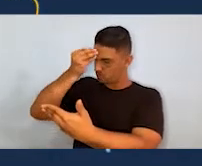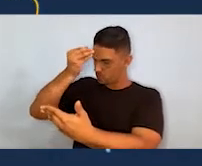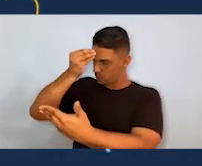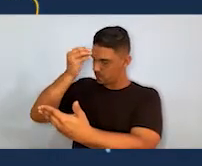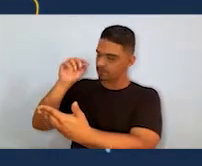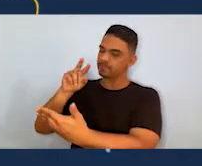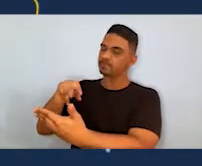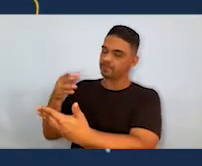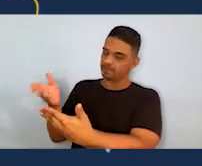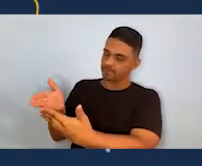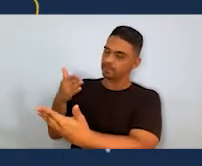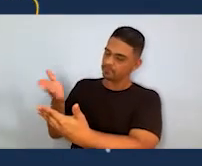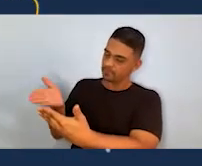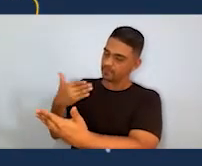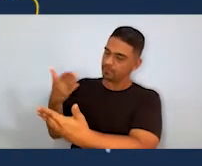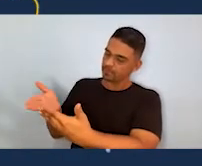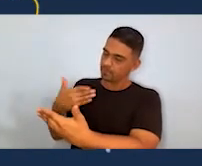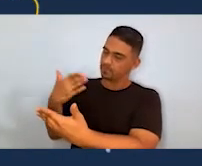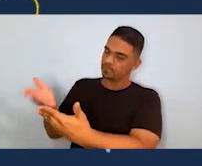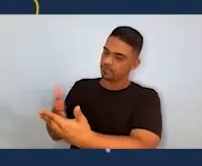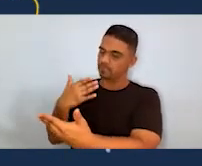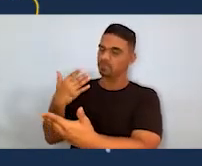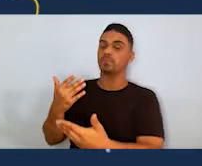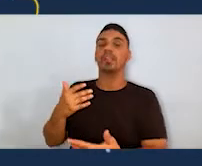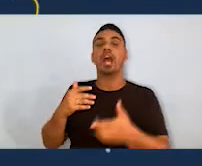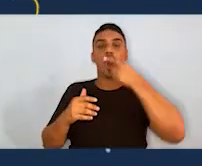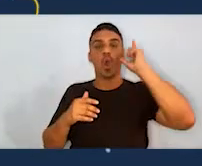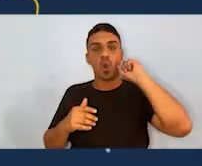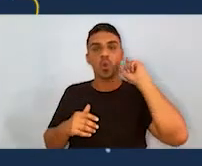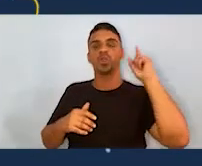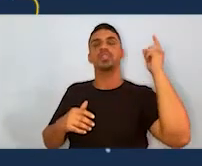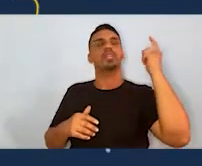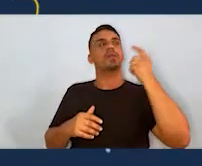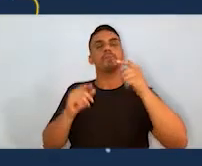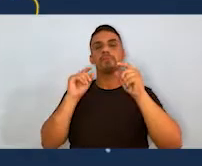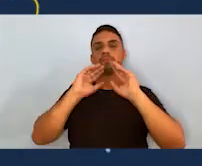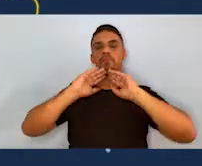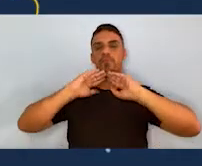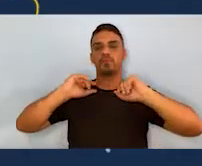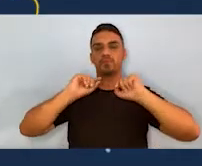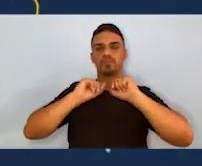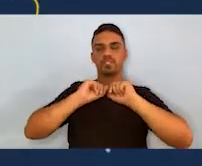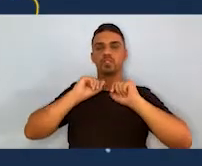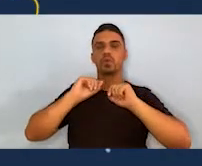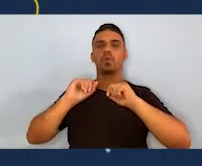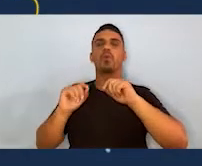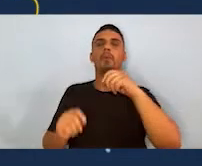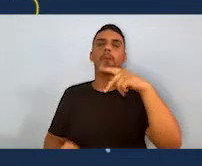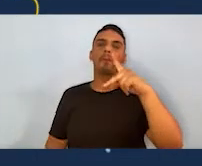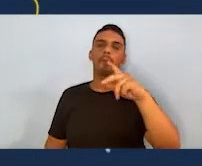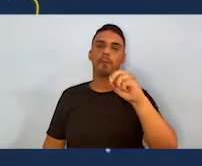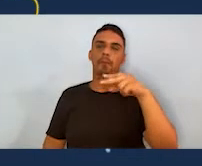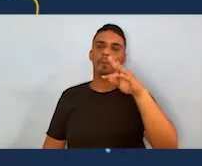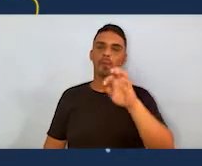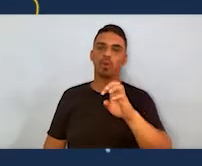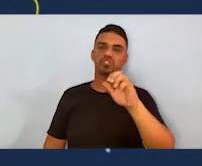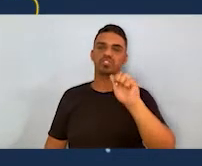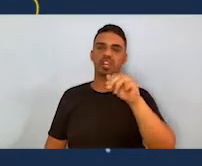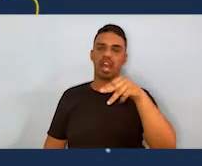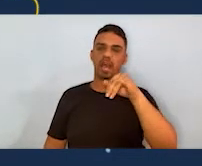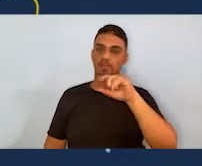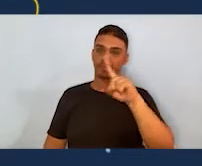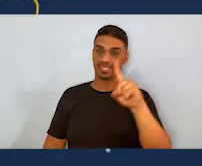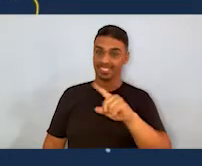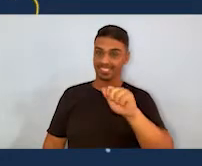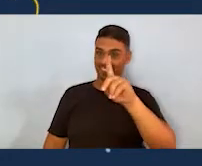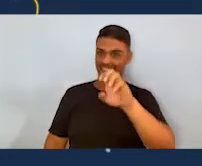uma fase sobre a ponte da amizade. Então eu peguei, abri o Google, abri um monte de foto da ponte da amizade, abri algumas coisas para dar